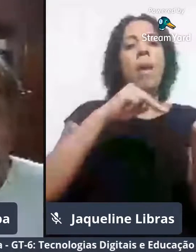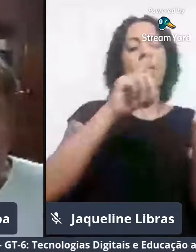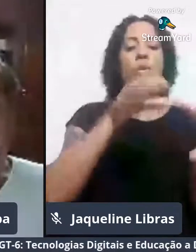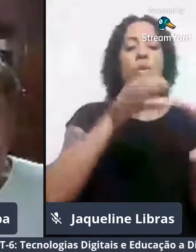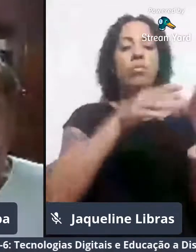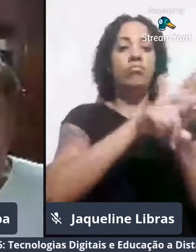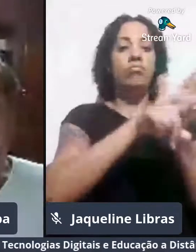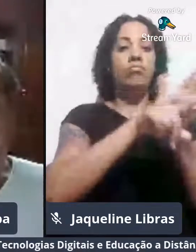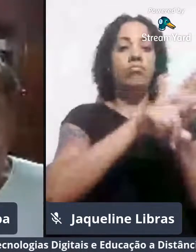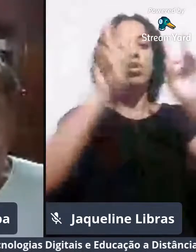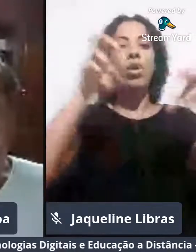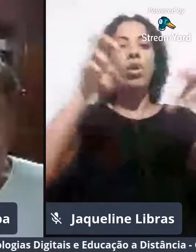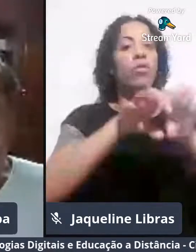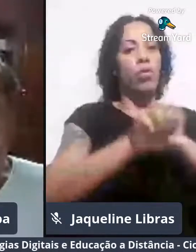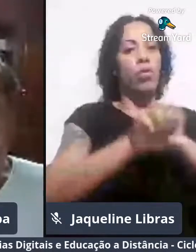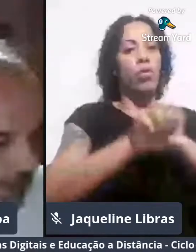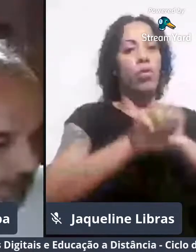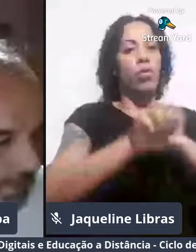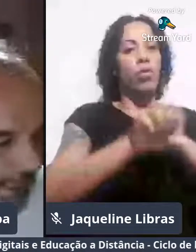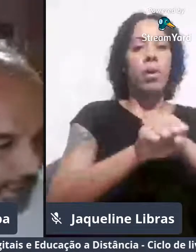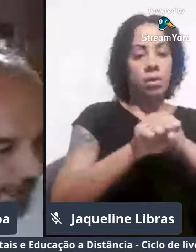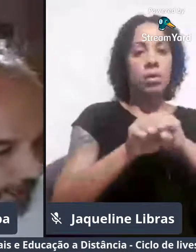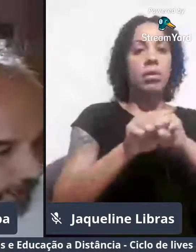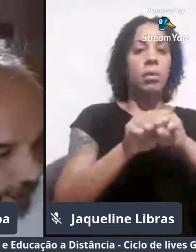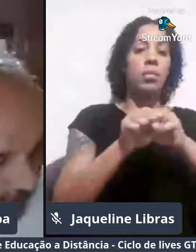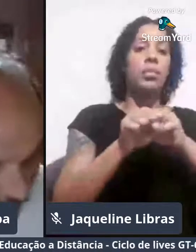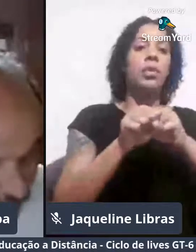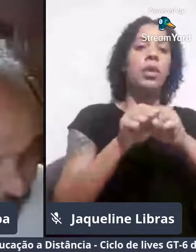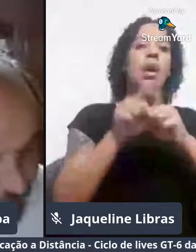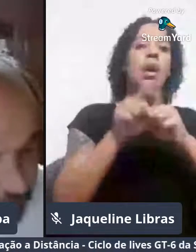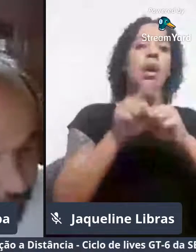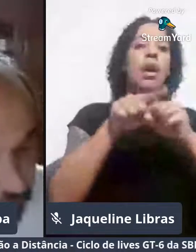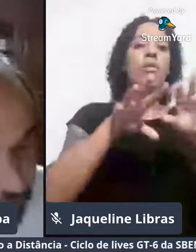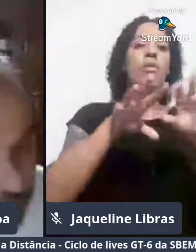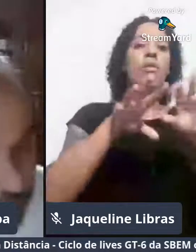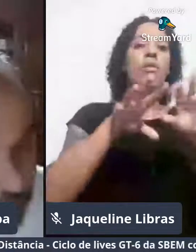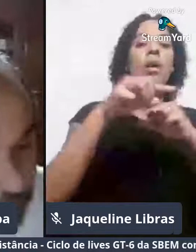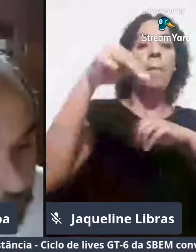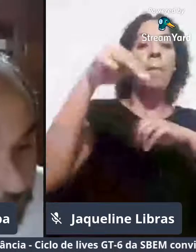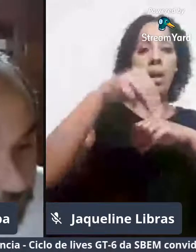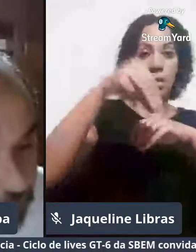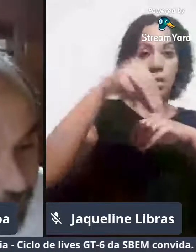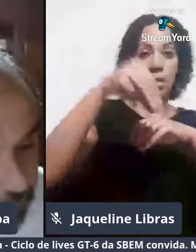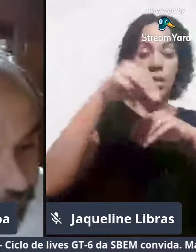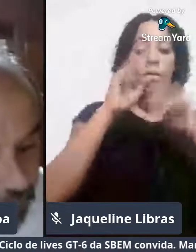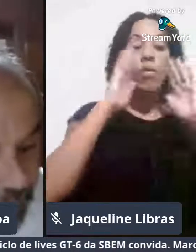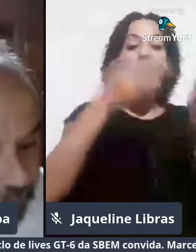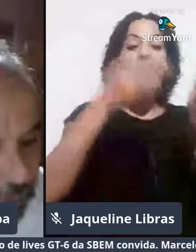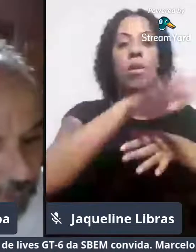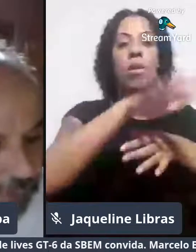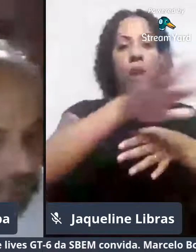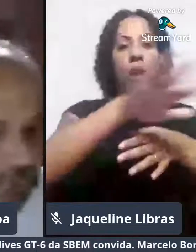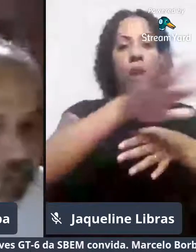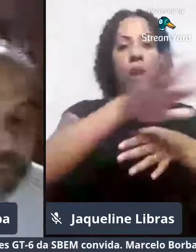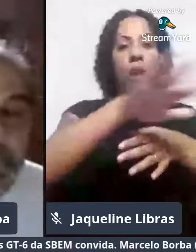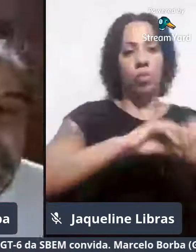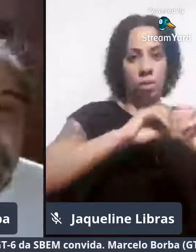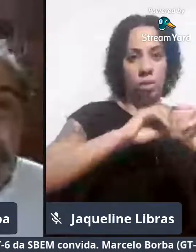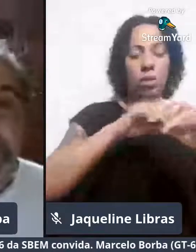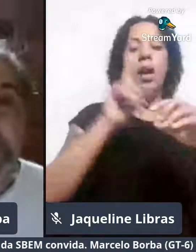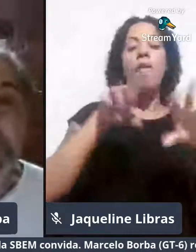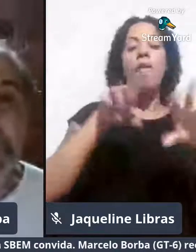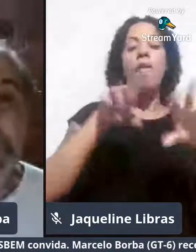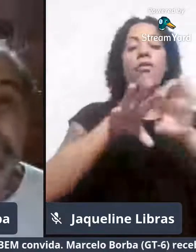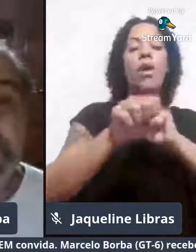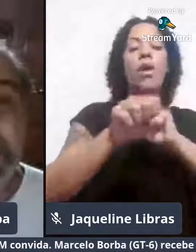formação, não é, de matemática voltada para o ensino, quer dizer, um grupo voltado para a formação de professores.